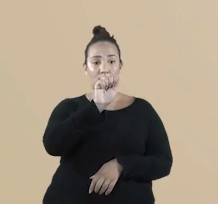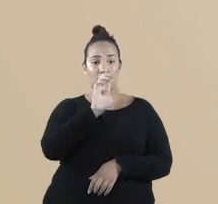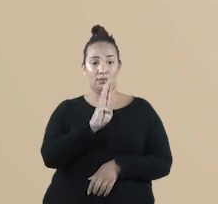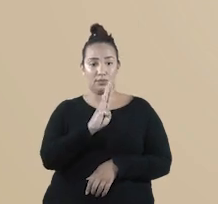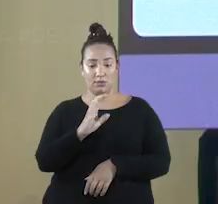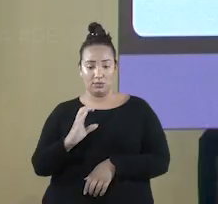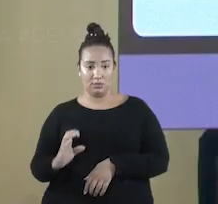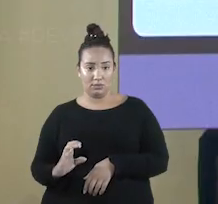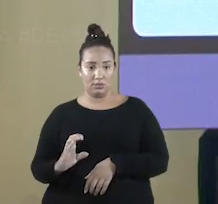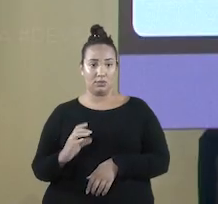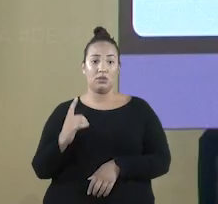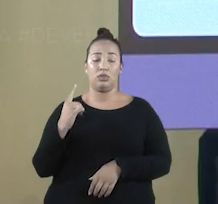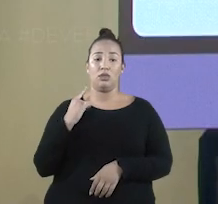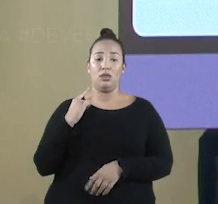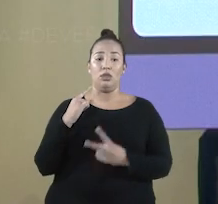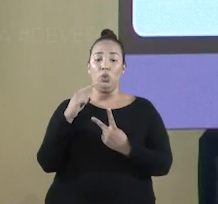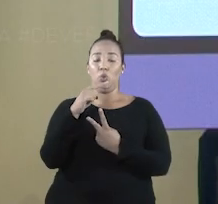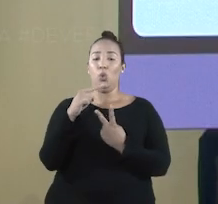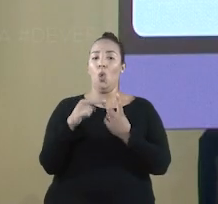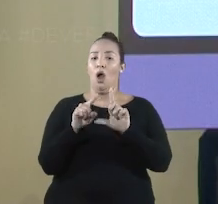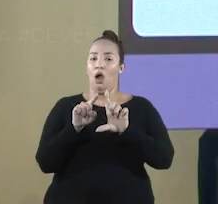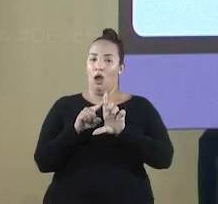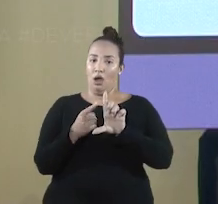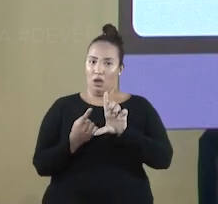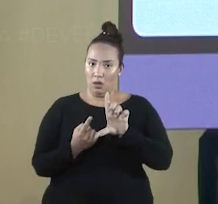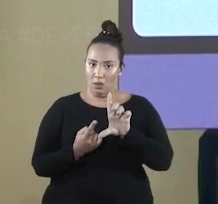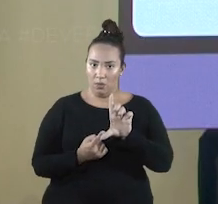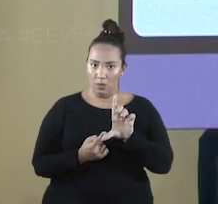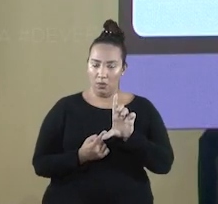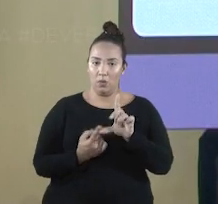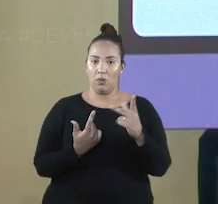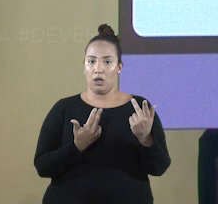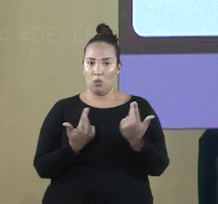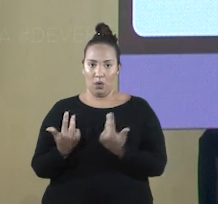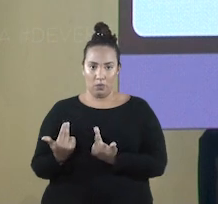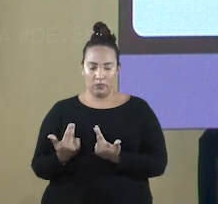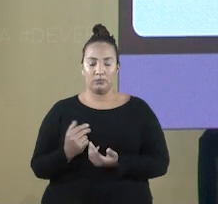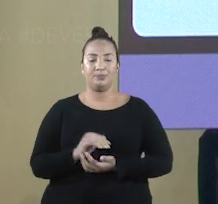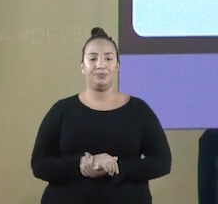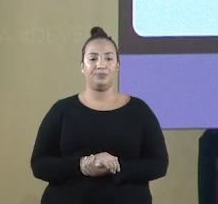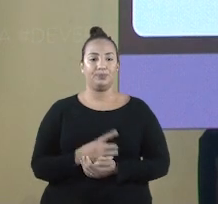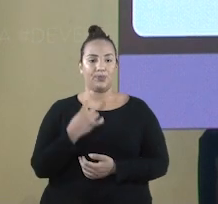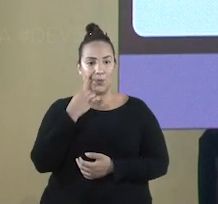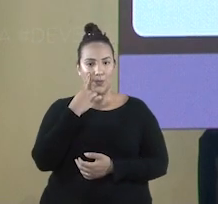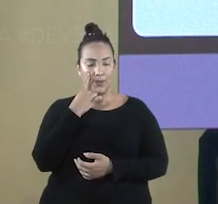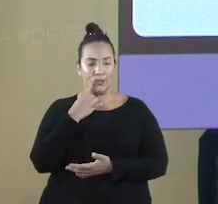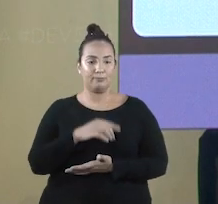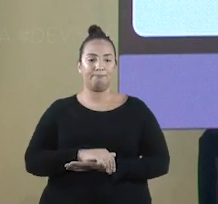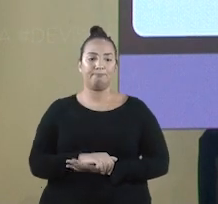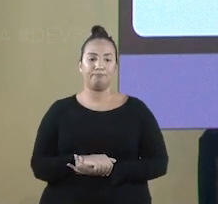ABC possuem dois ângulos congruentes, ou seja, iguais. Vamos